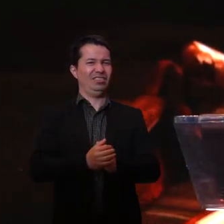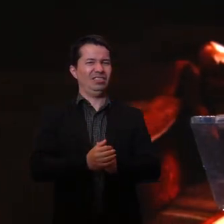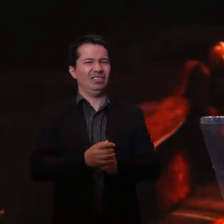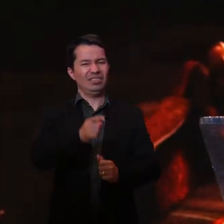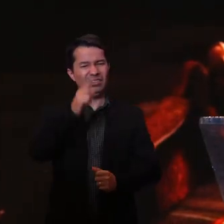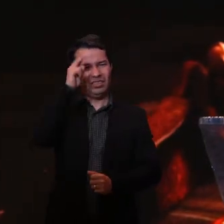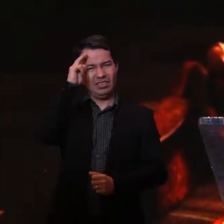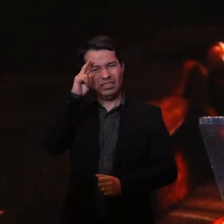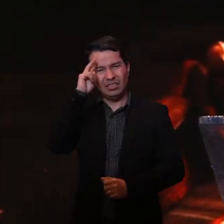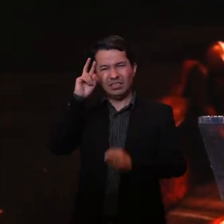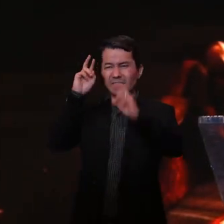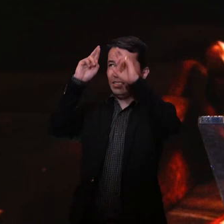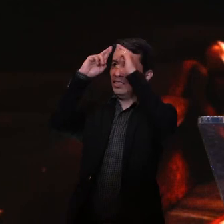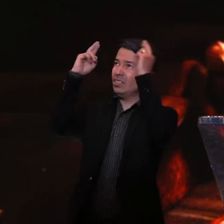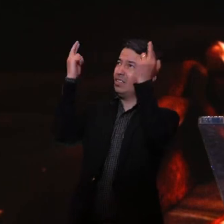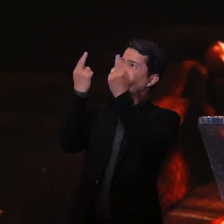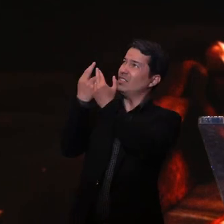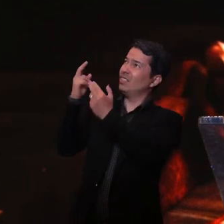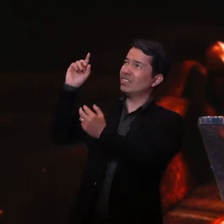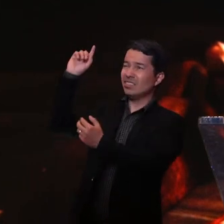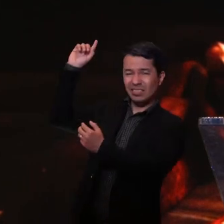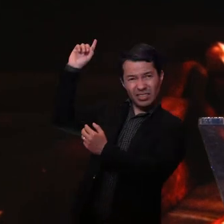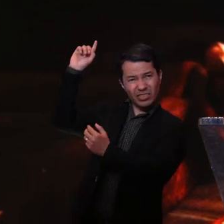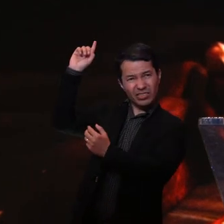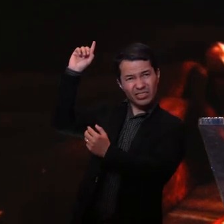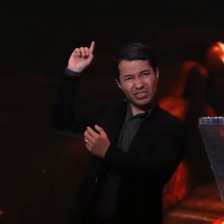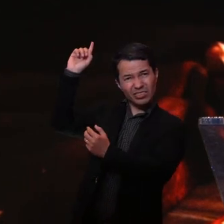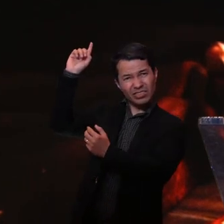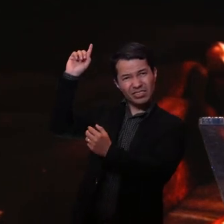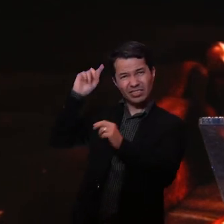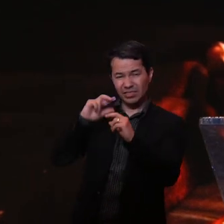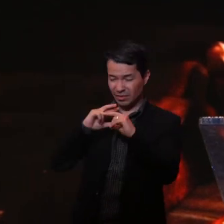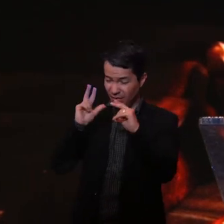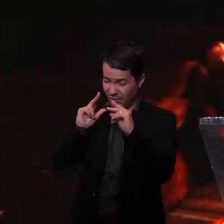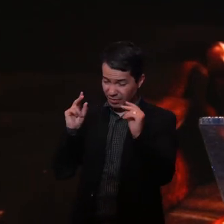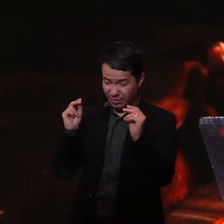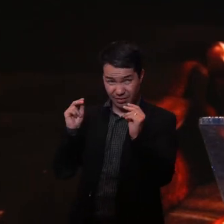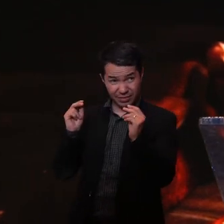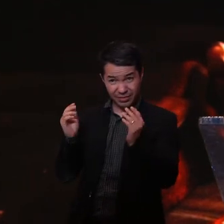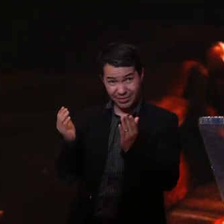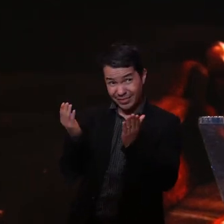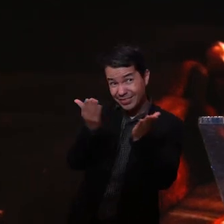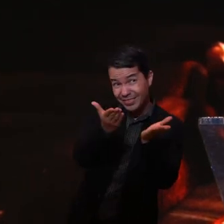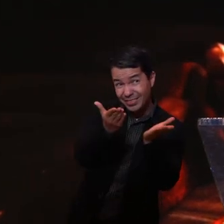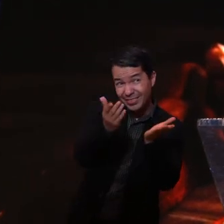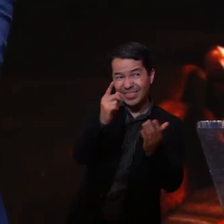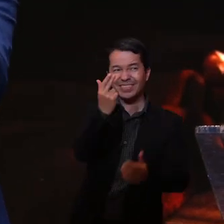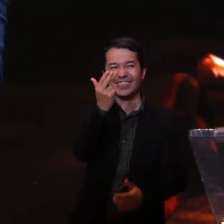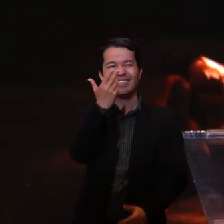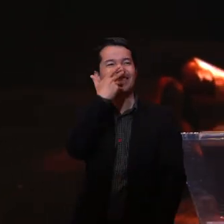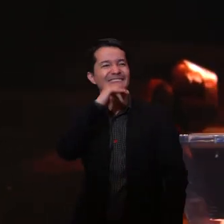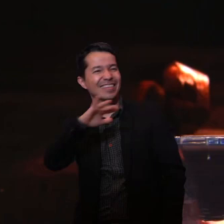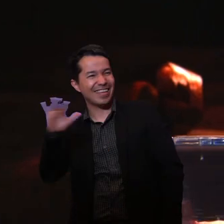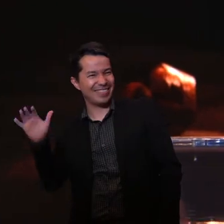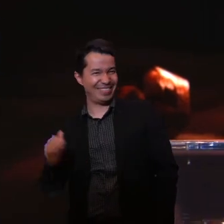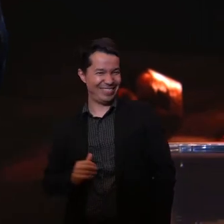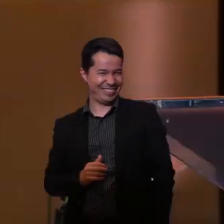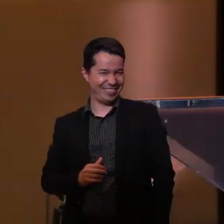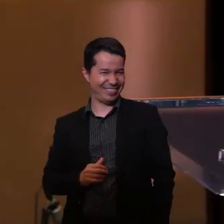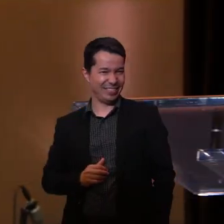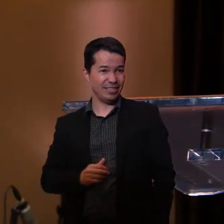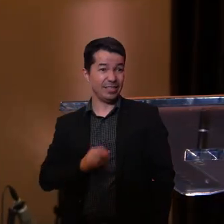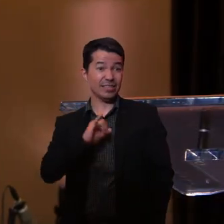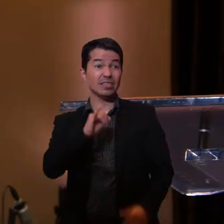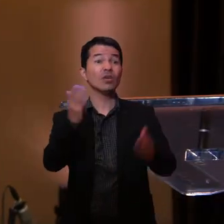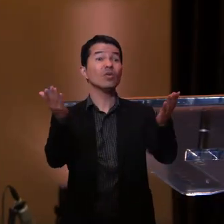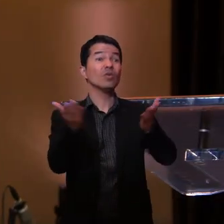crianças. Tomara que você fique assim: tem um presentinho para mim. Porque se você receber a palavra do